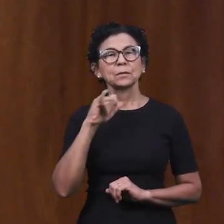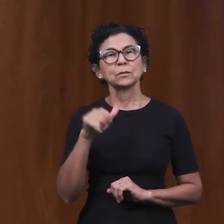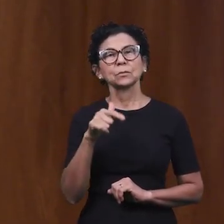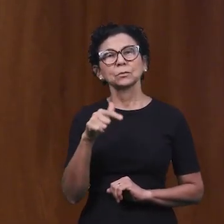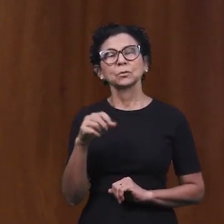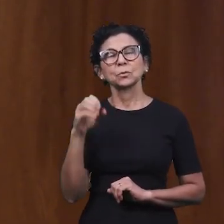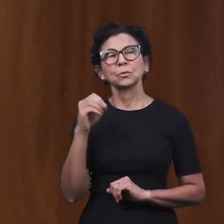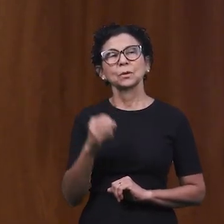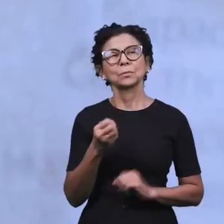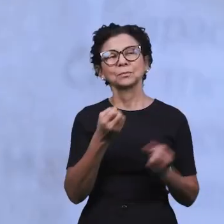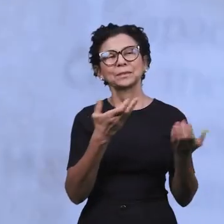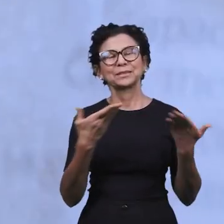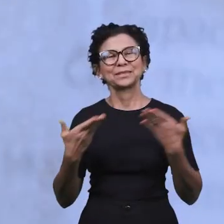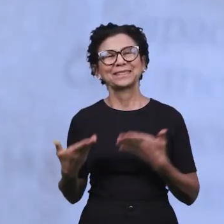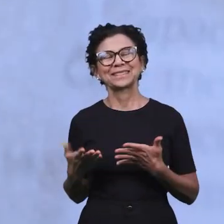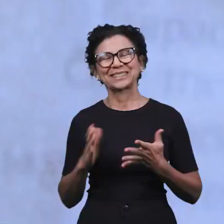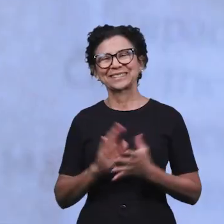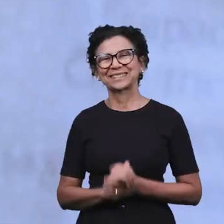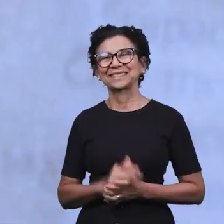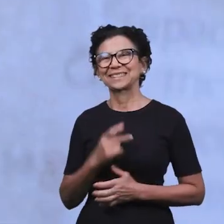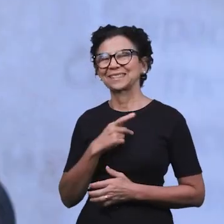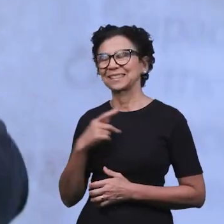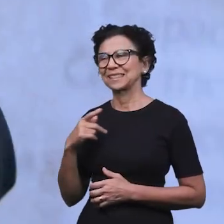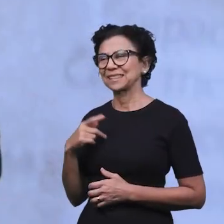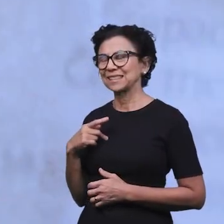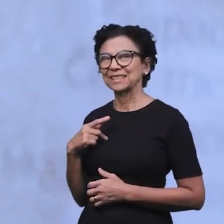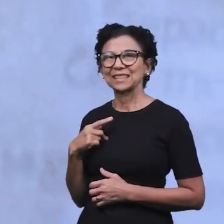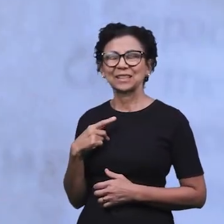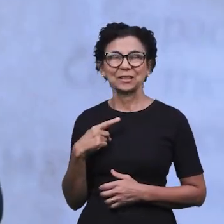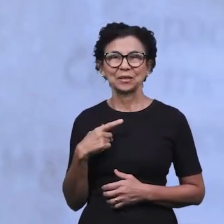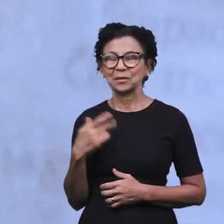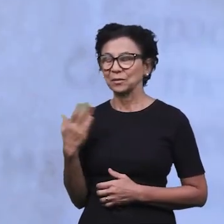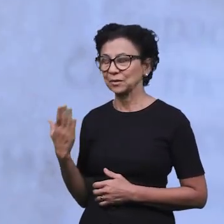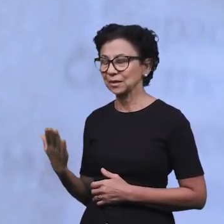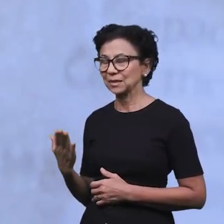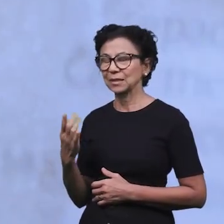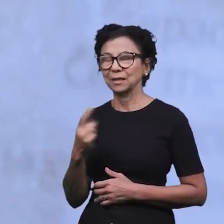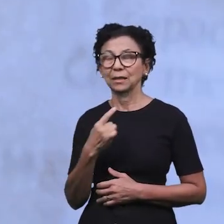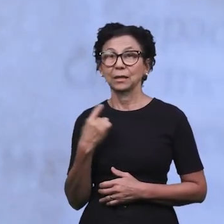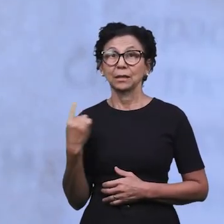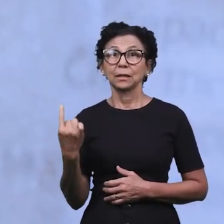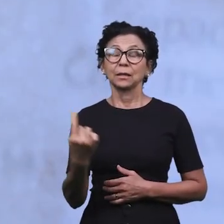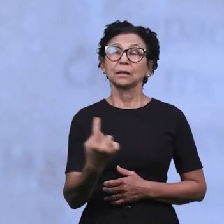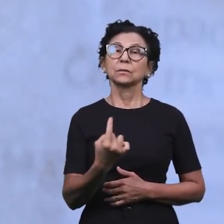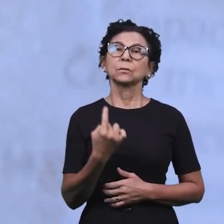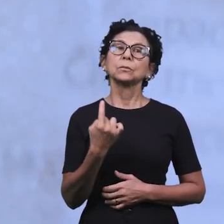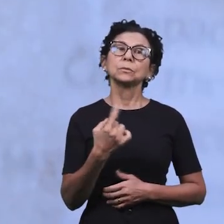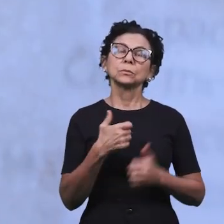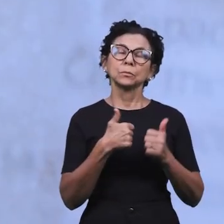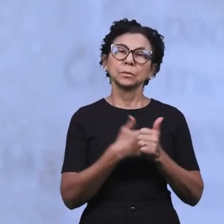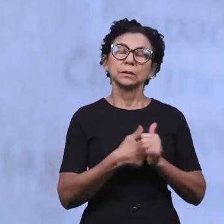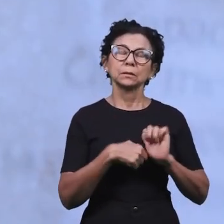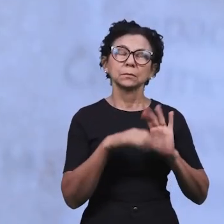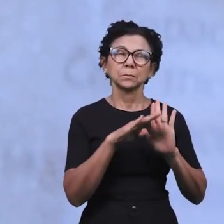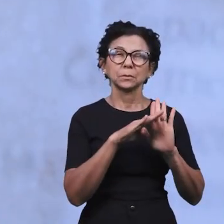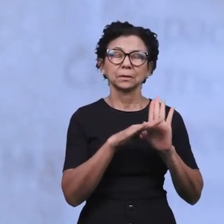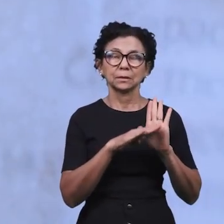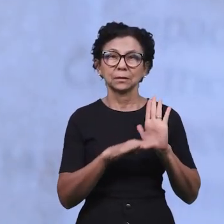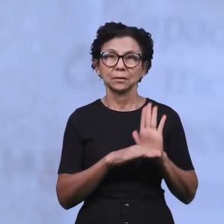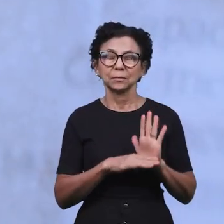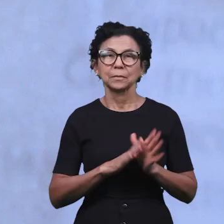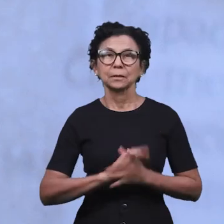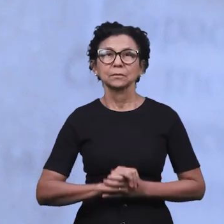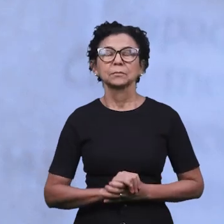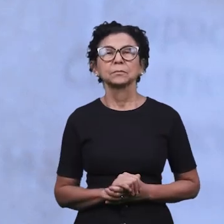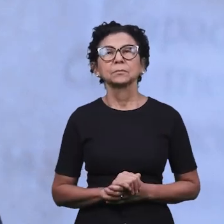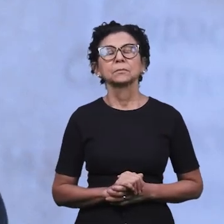muito bem-vindo, pastor. Paz do Senhor, pastor Wallace, a paz do Senhor a todos aqueles que estão conosco neste programa. E